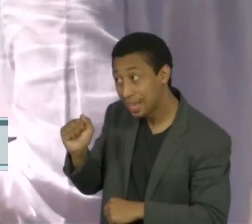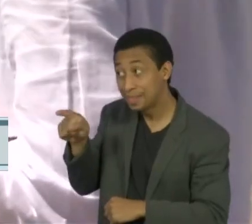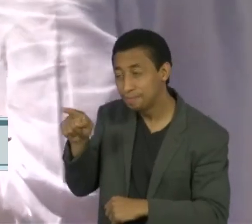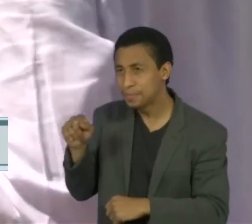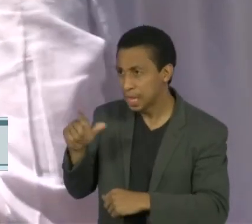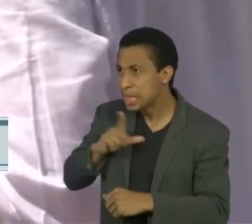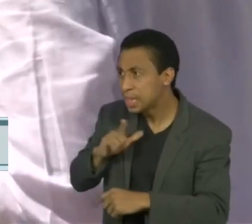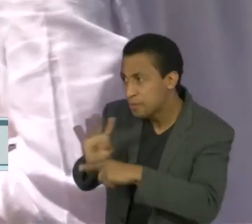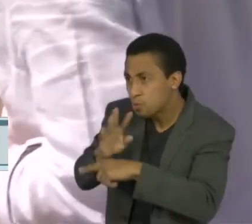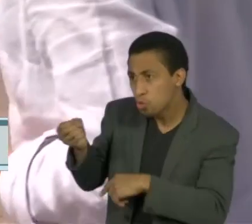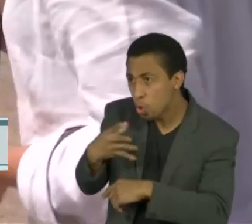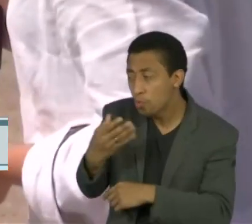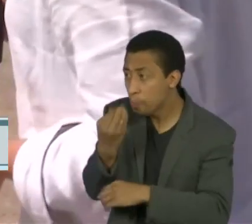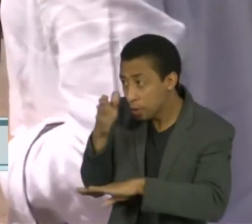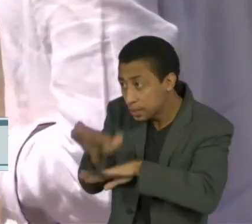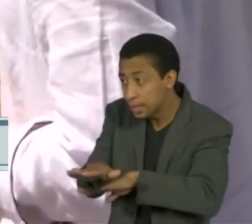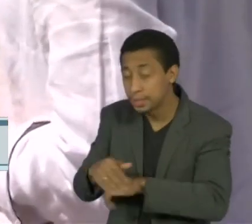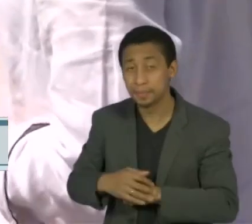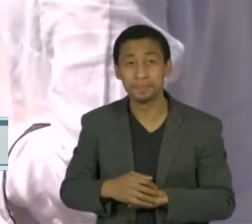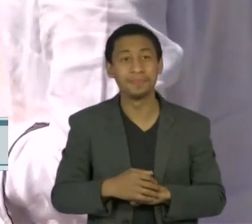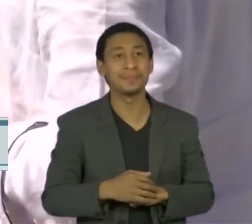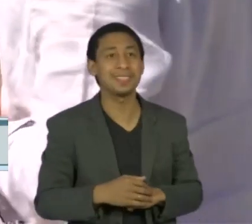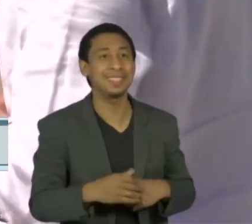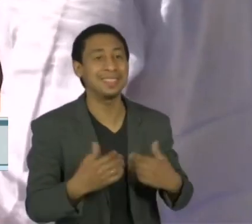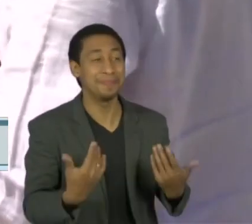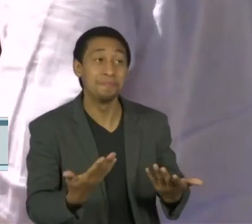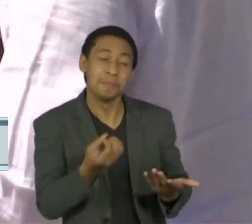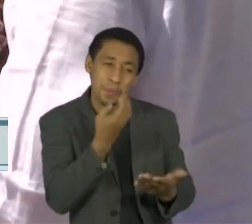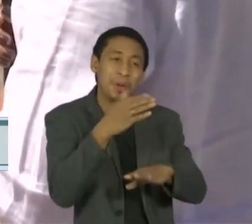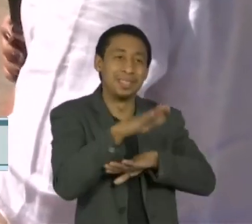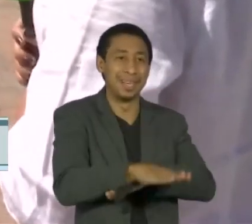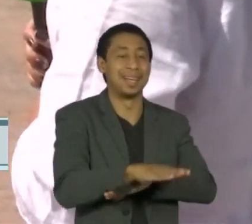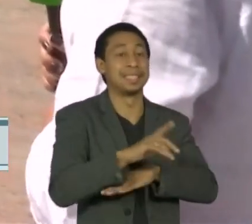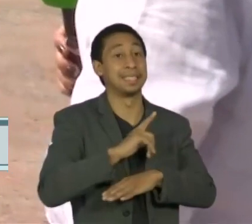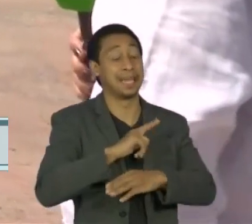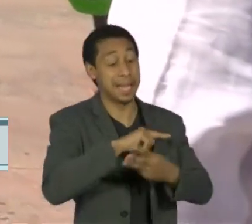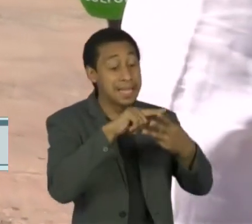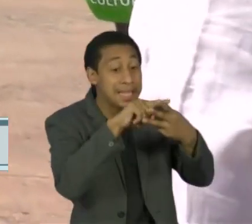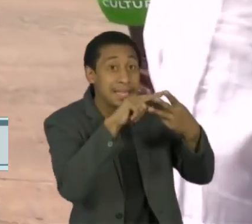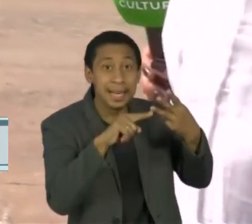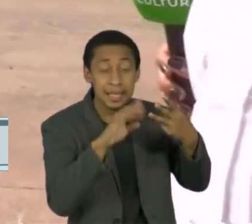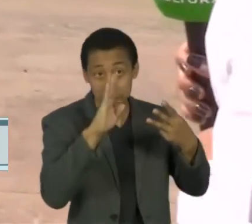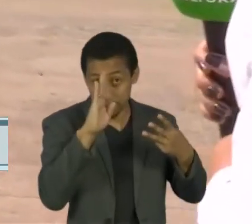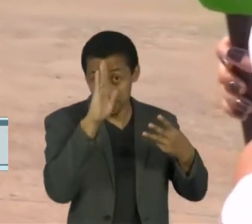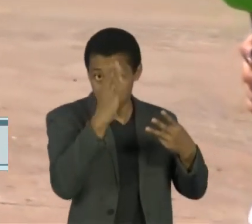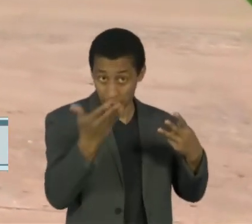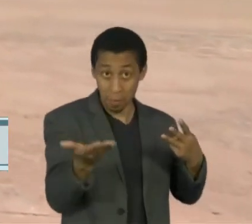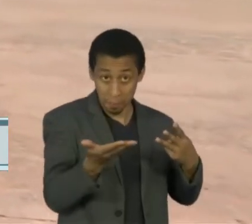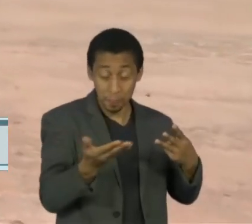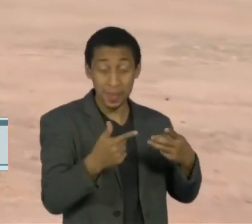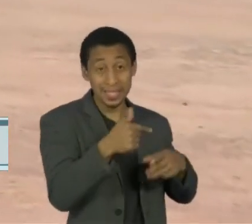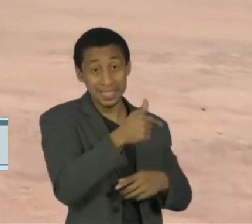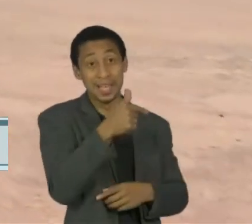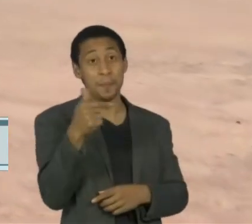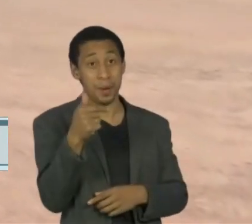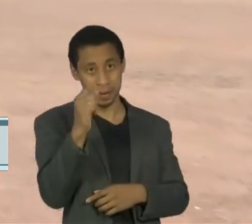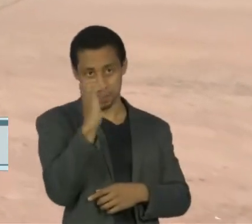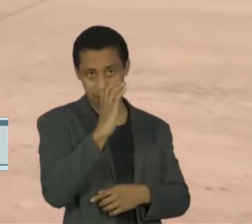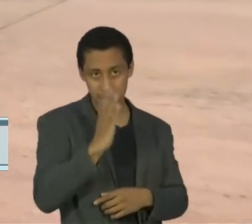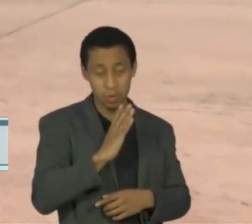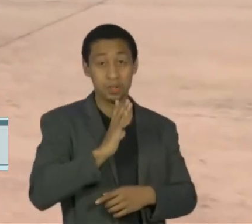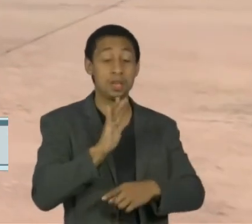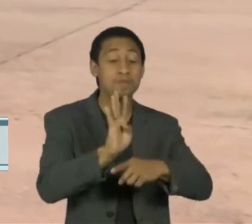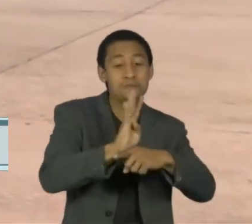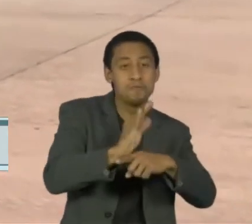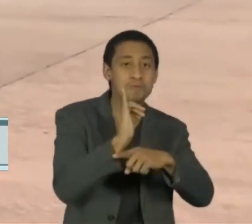estreia nessa semana. Boa tarde. Boa tarde. Nós vamos ter 3 destaques nessa Semana Nacional. Um documentário, que é o filme